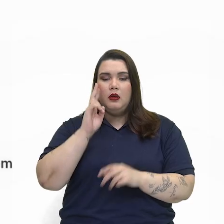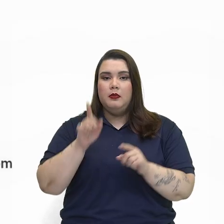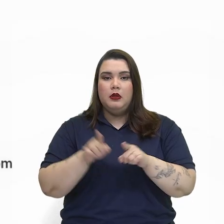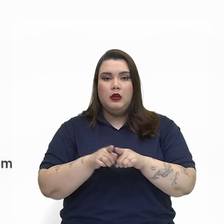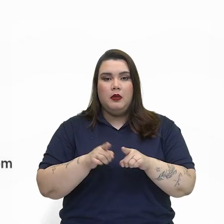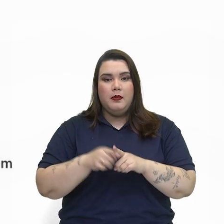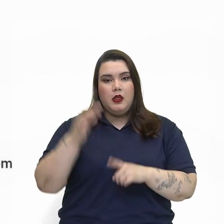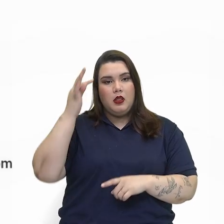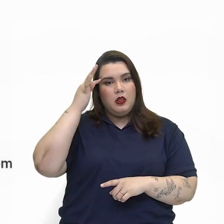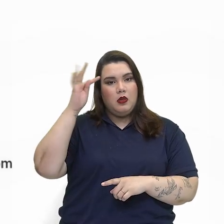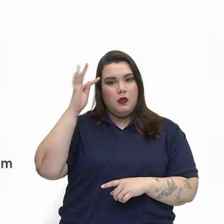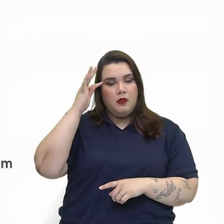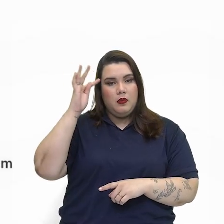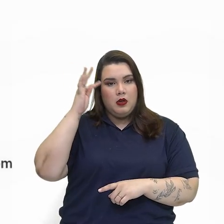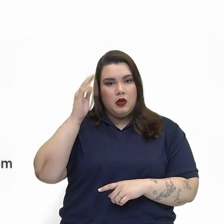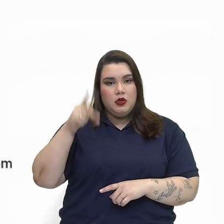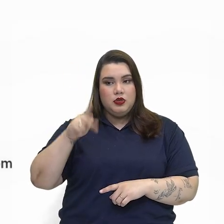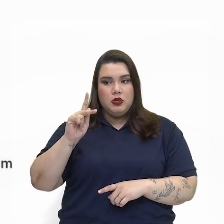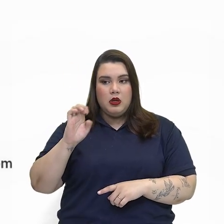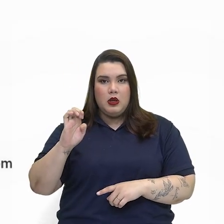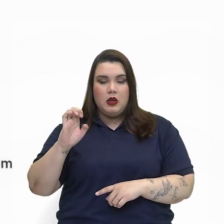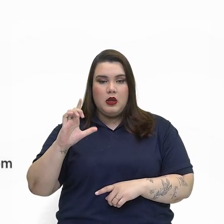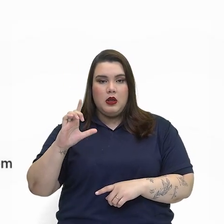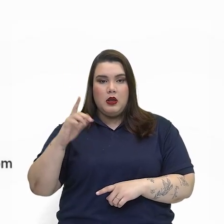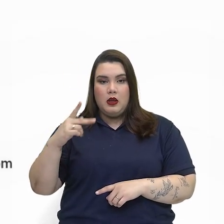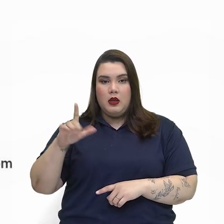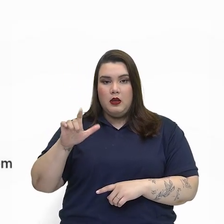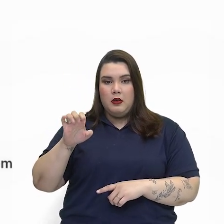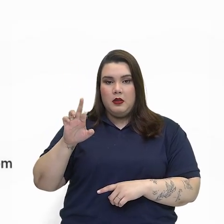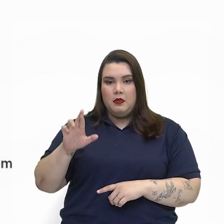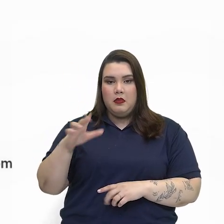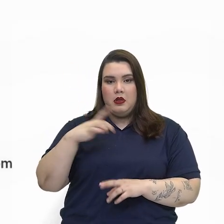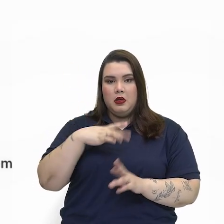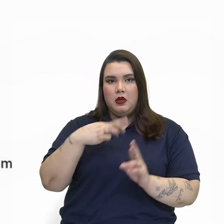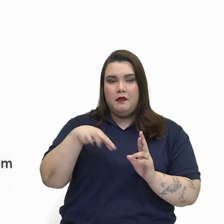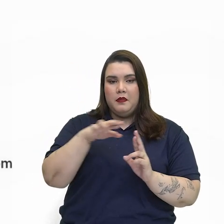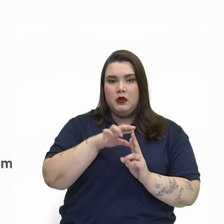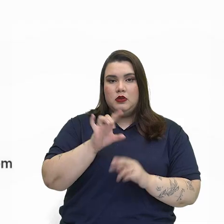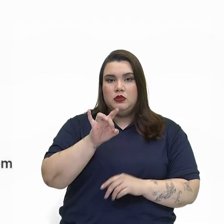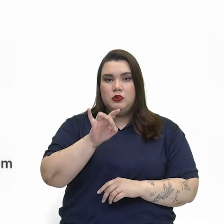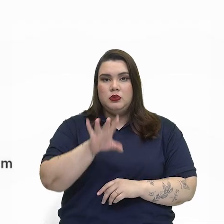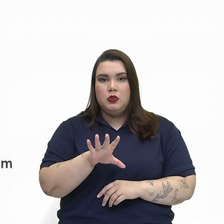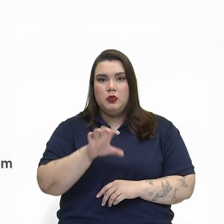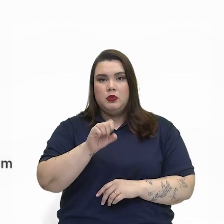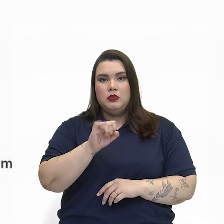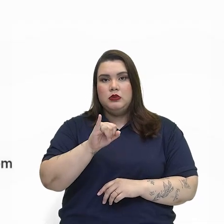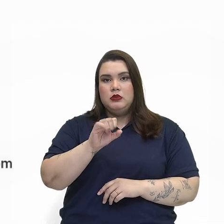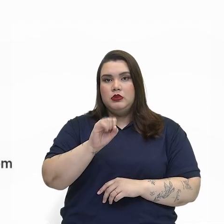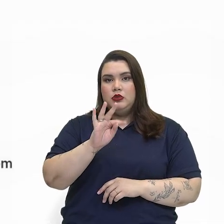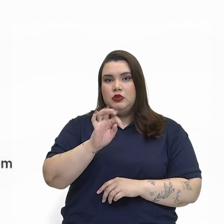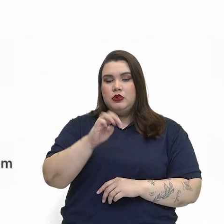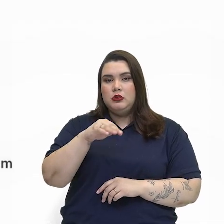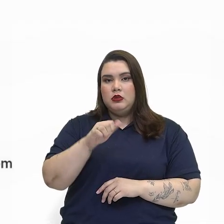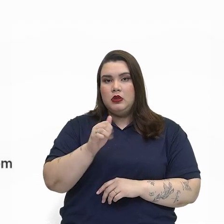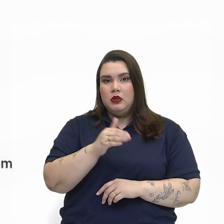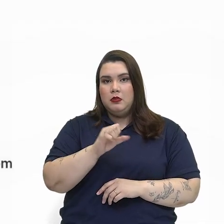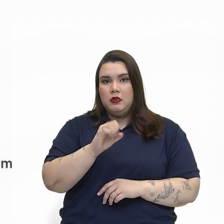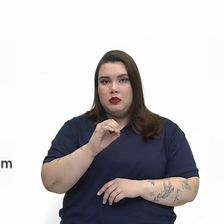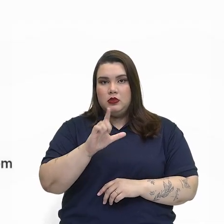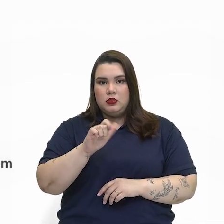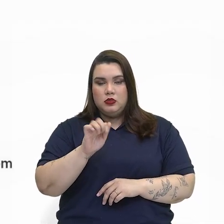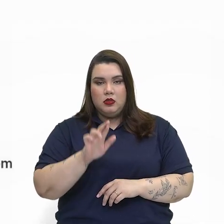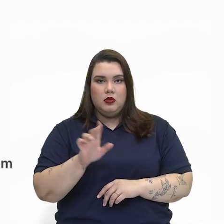elas não são apenas válidas para o nosso sistema solar. Elas também são válidas para